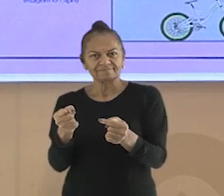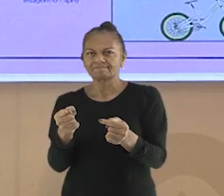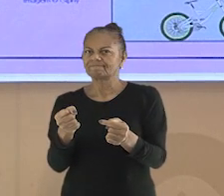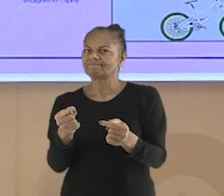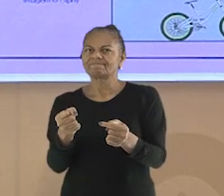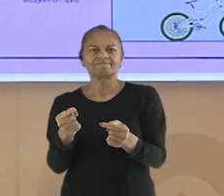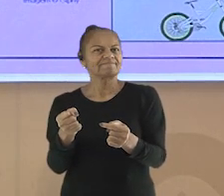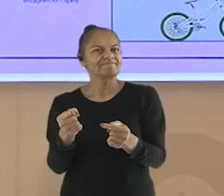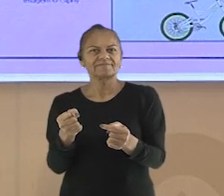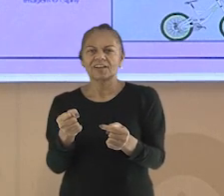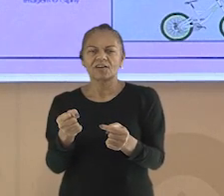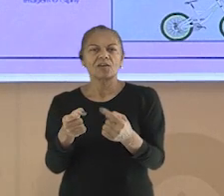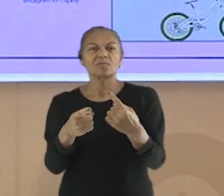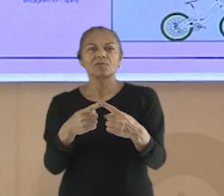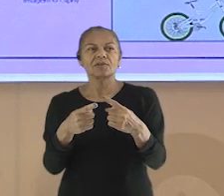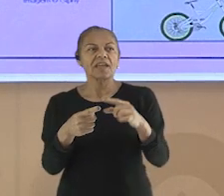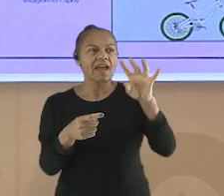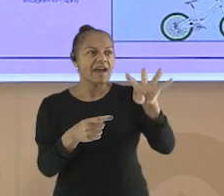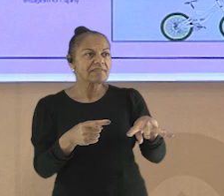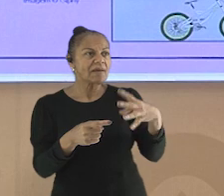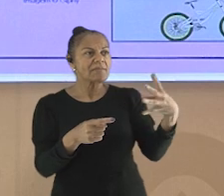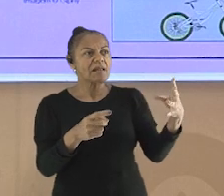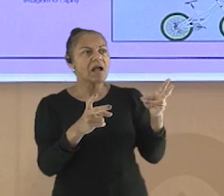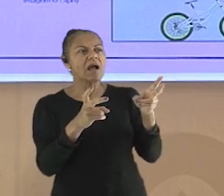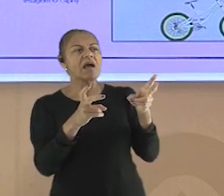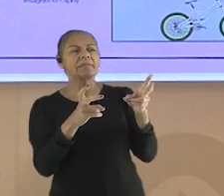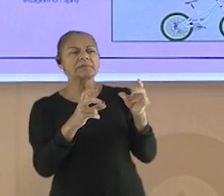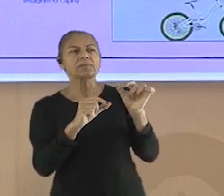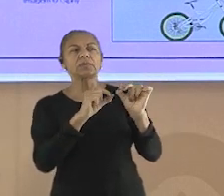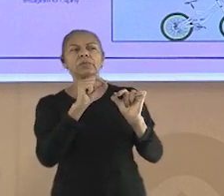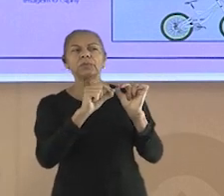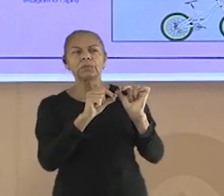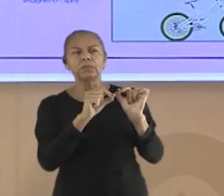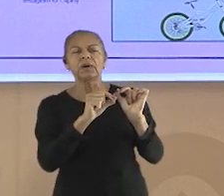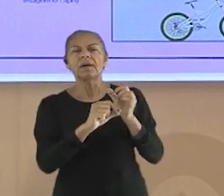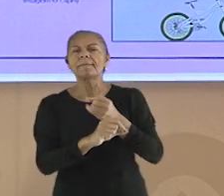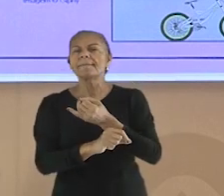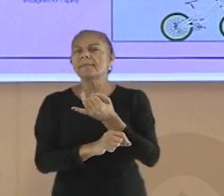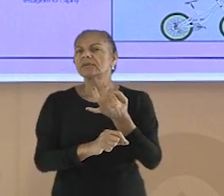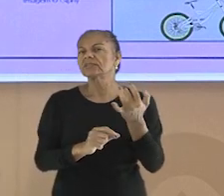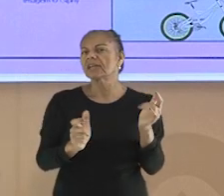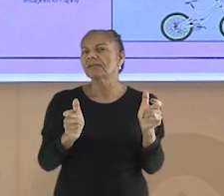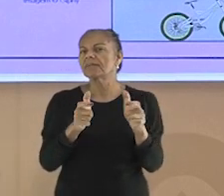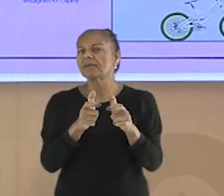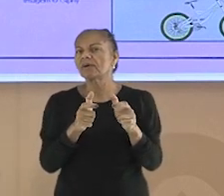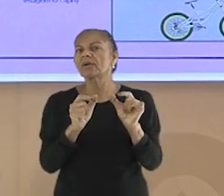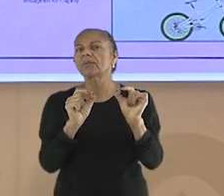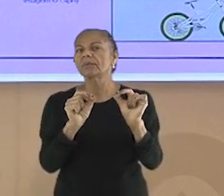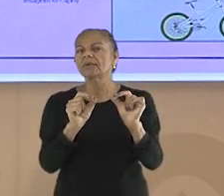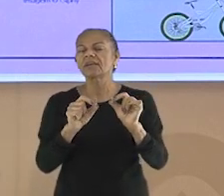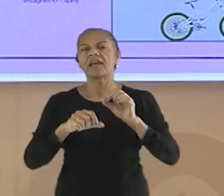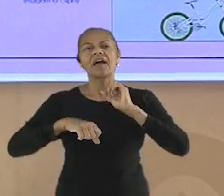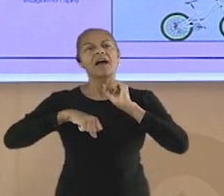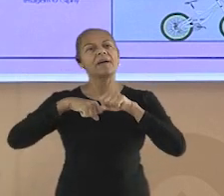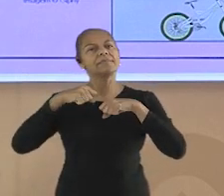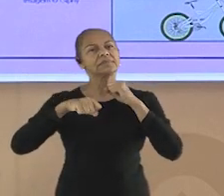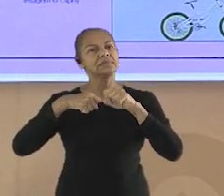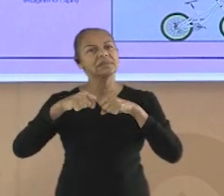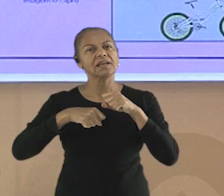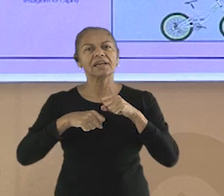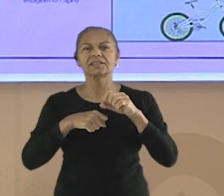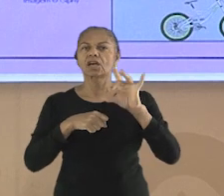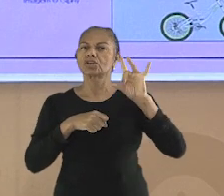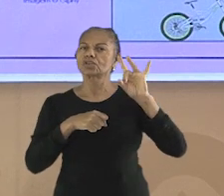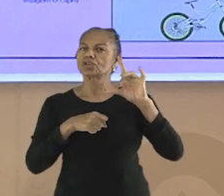não é verdade. Pois, de acordo com a tabela, nós vimos que o brinquedo que está em menor quantidade é a